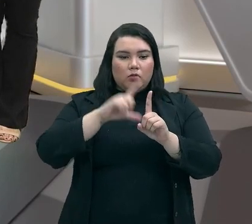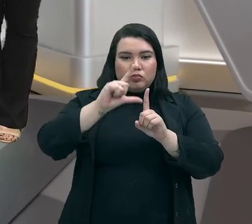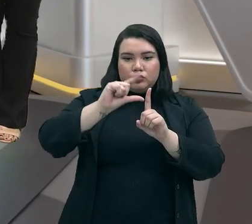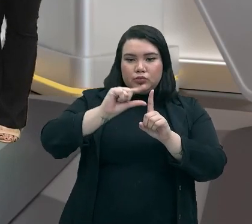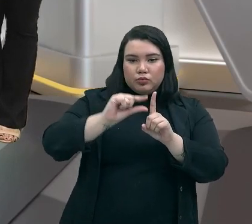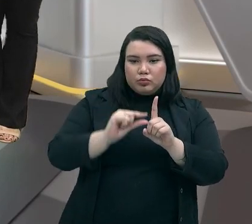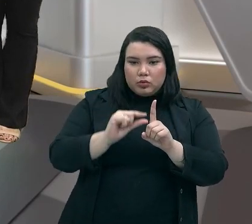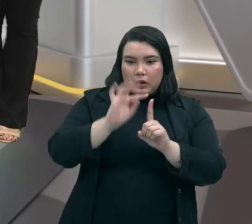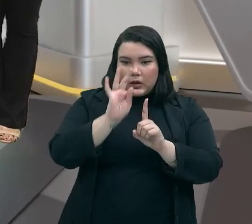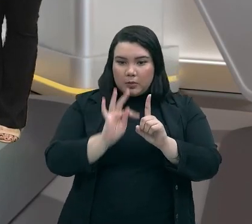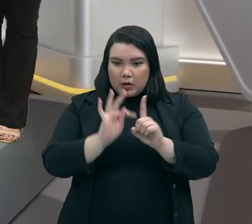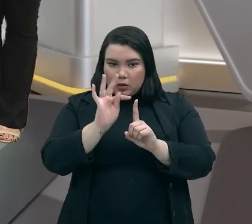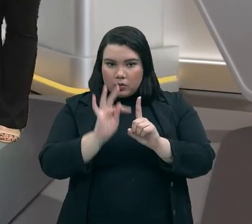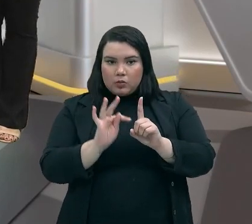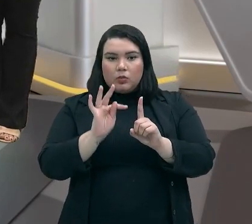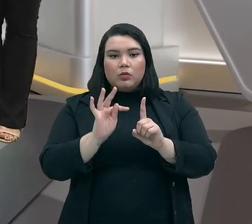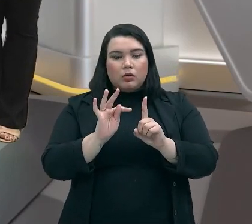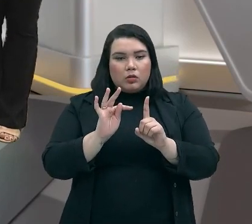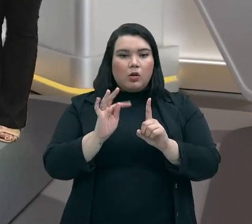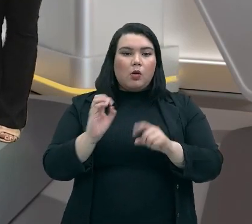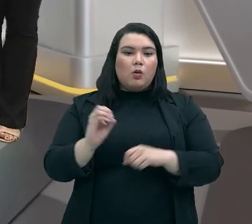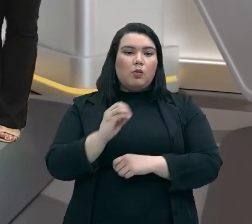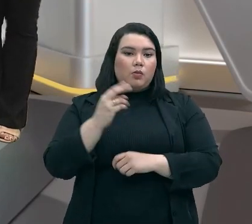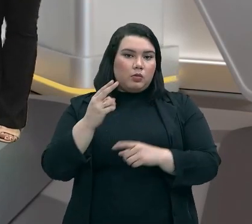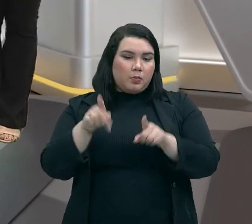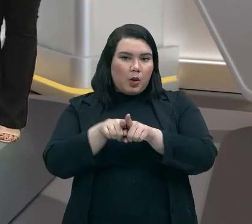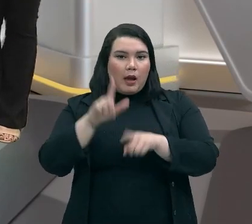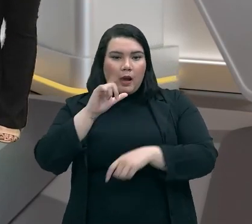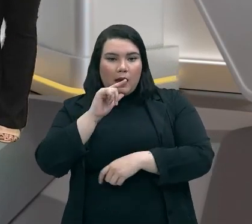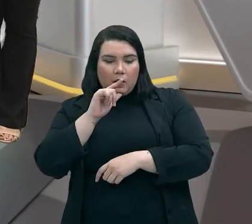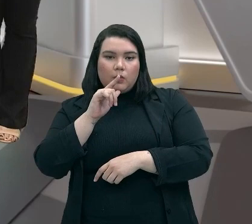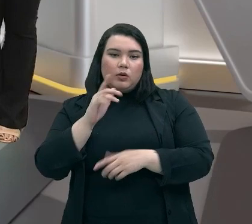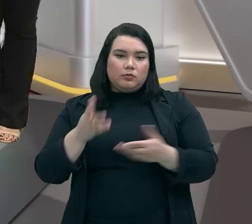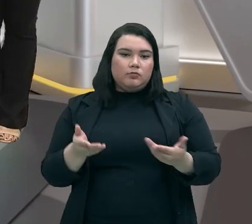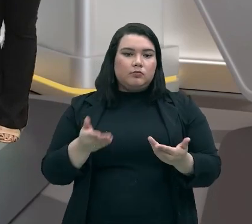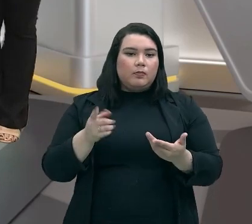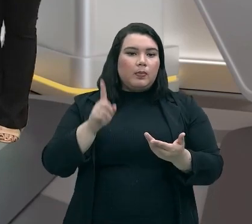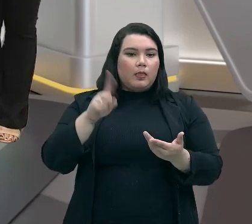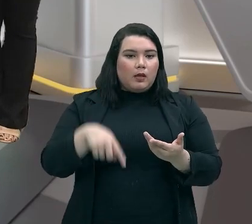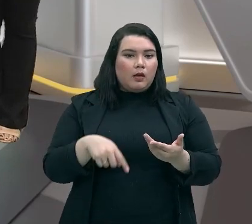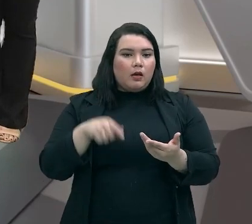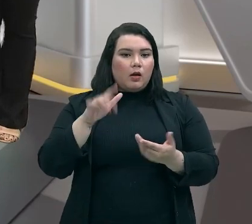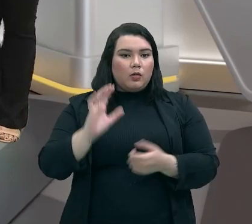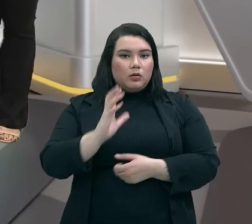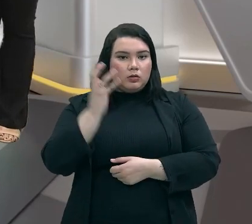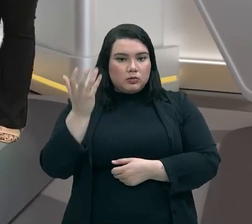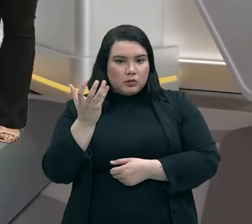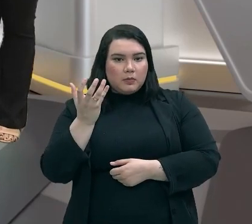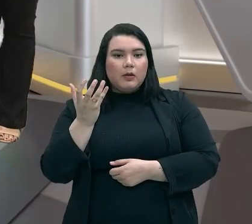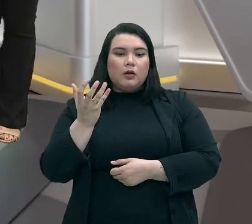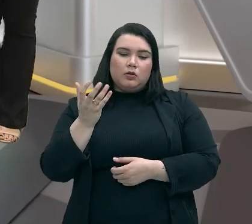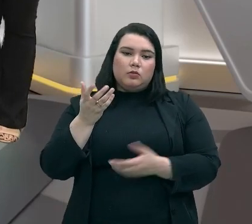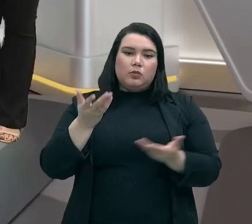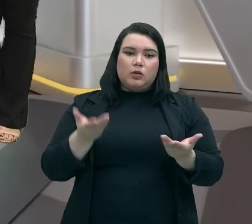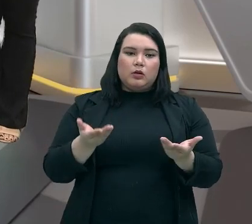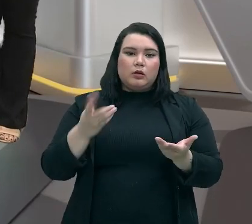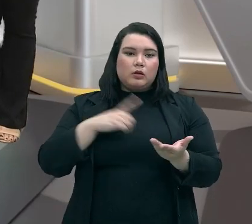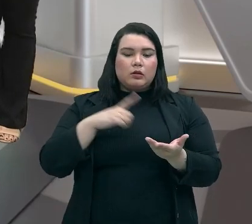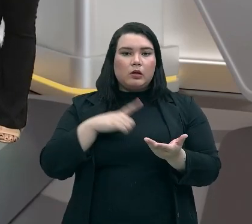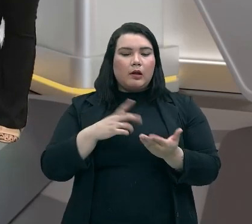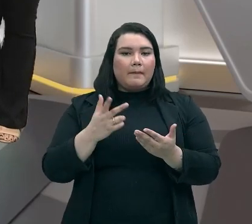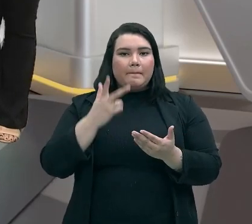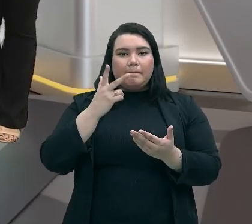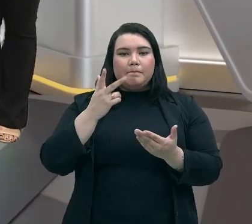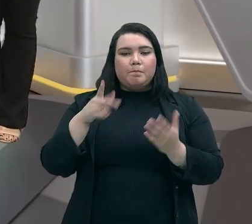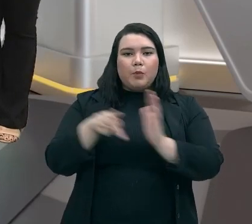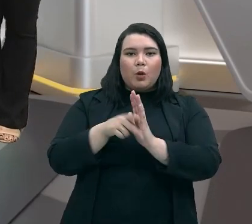diminuição, né, da qualidade do ar e da água. Então, essas exposições, elas são